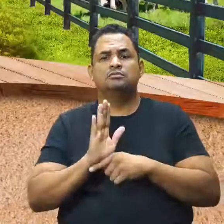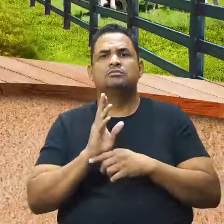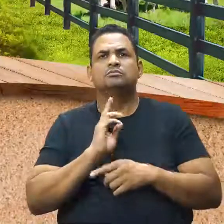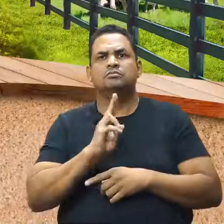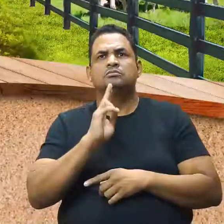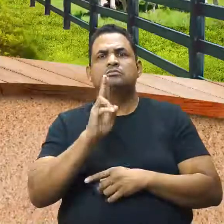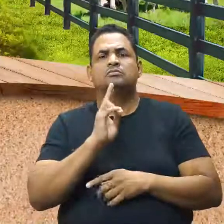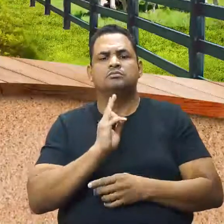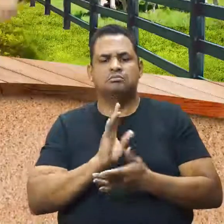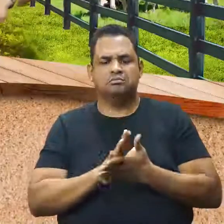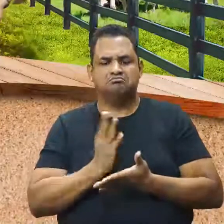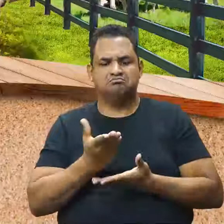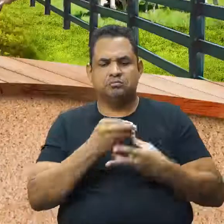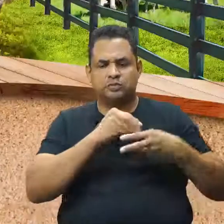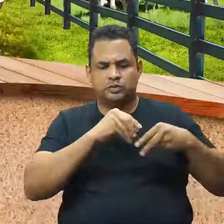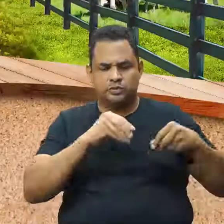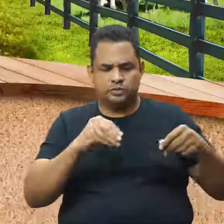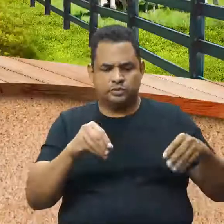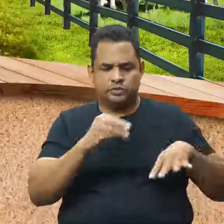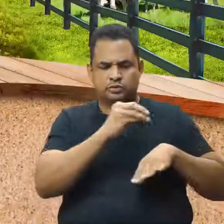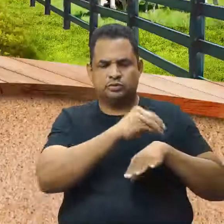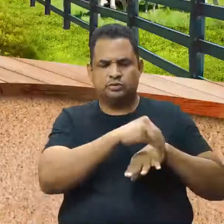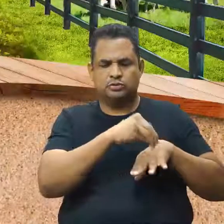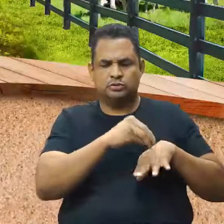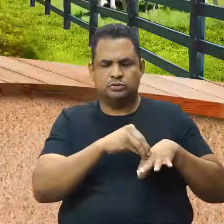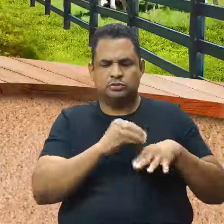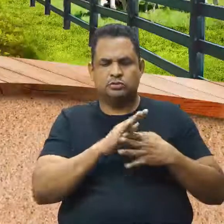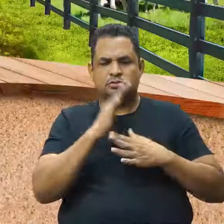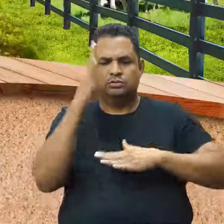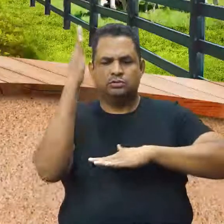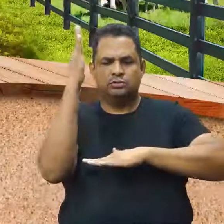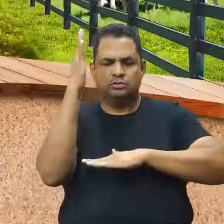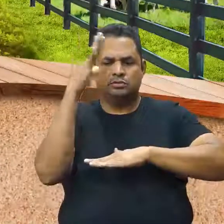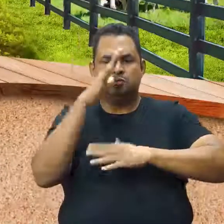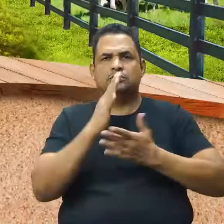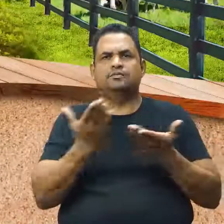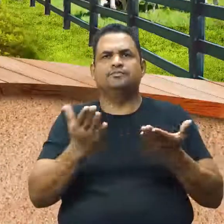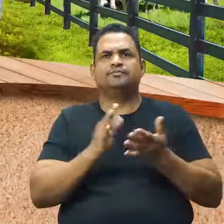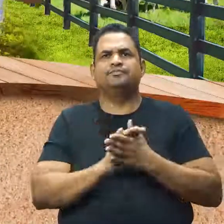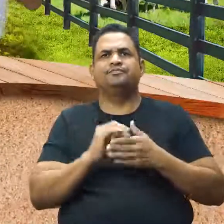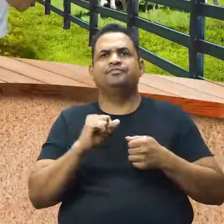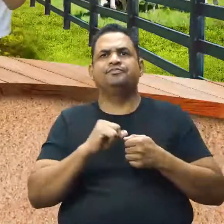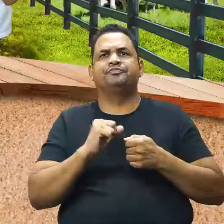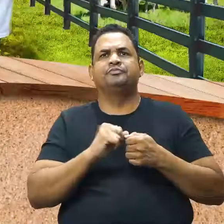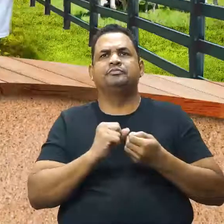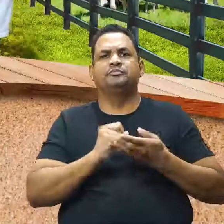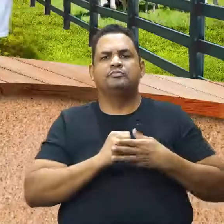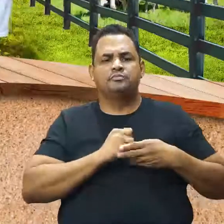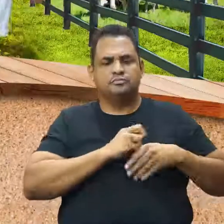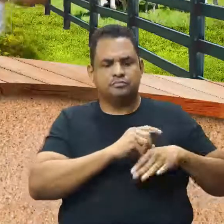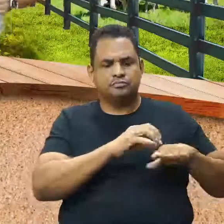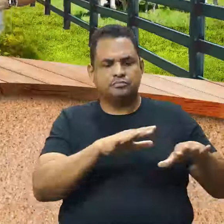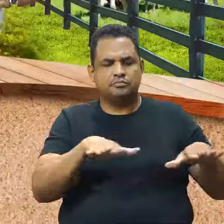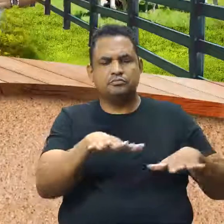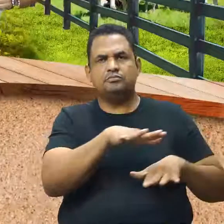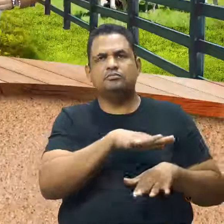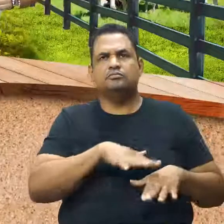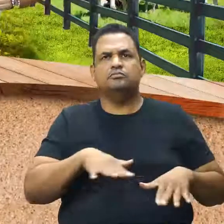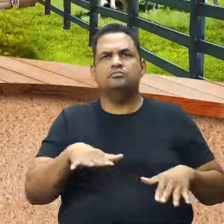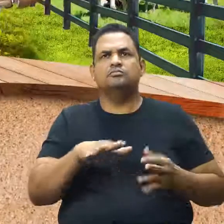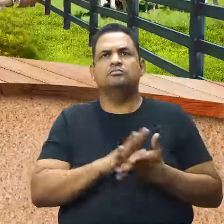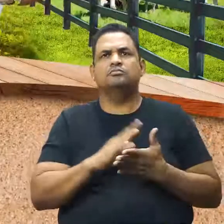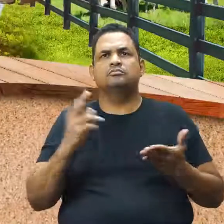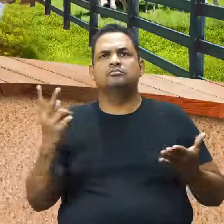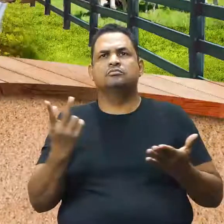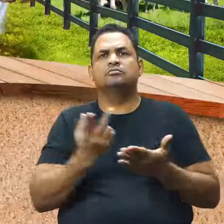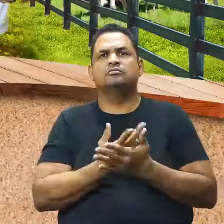de manutenção. Vai fazer assombreamento, vai fazer dispersão, vai fazer com que